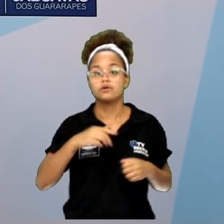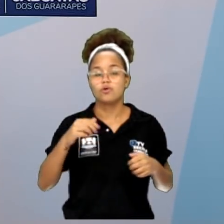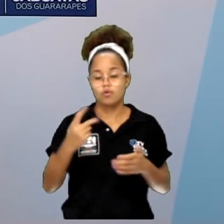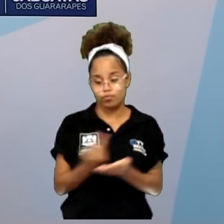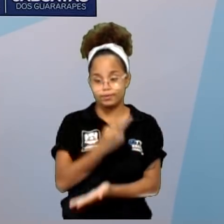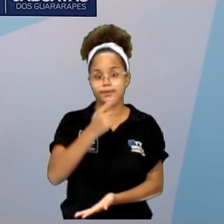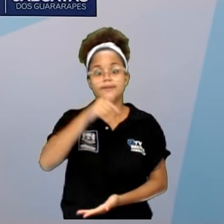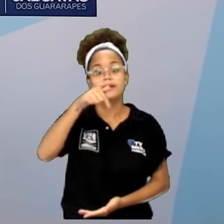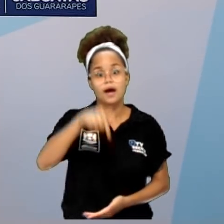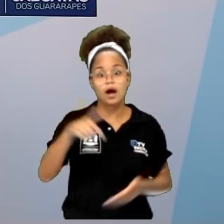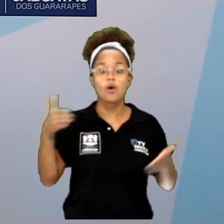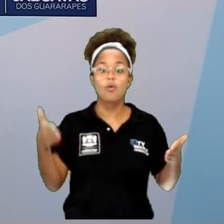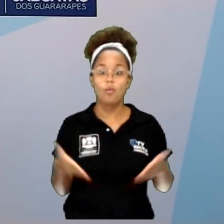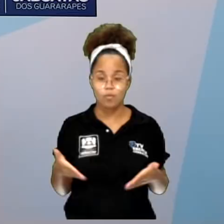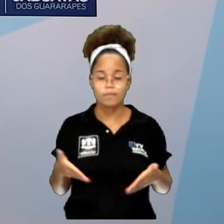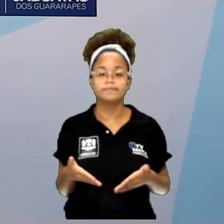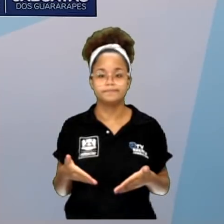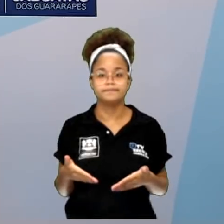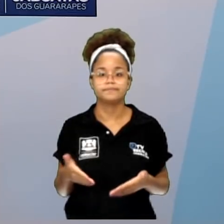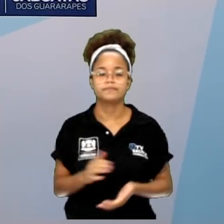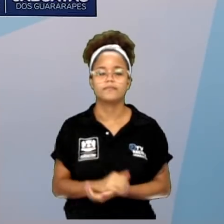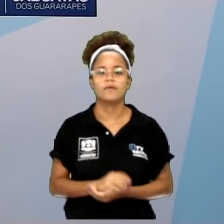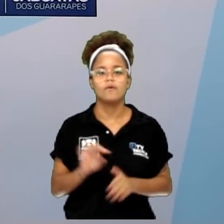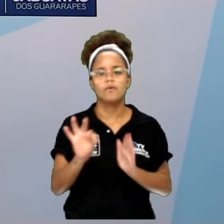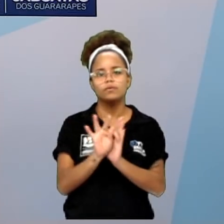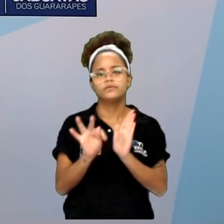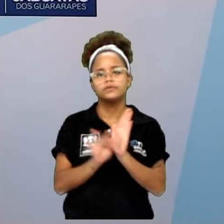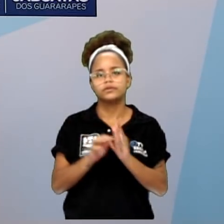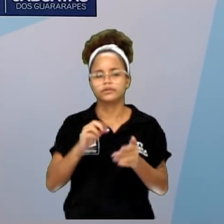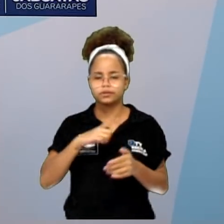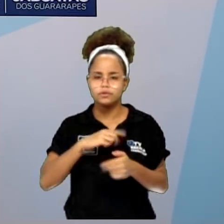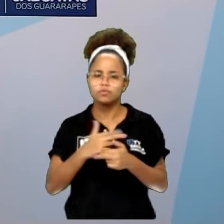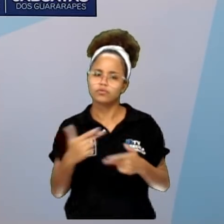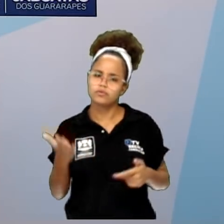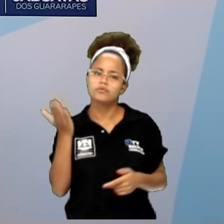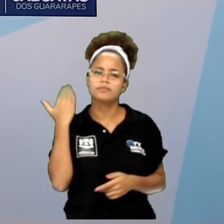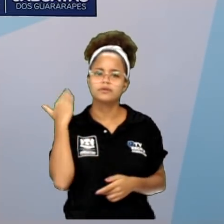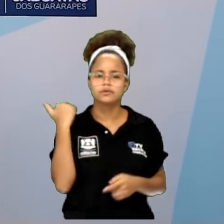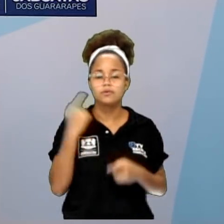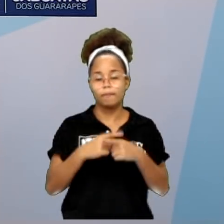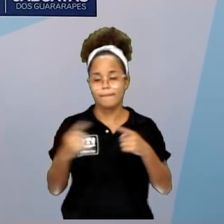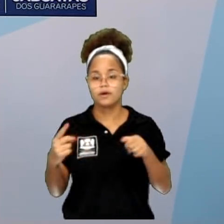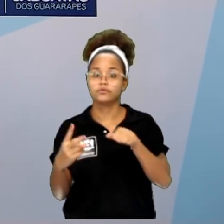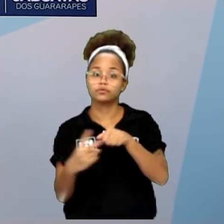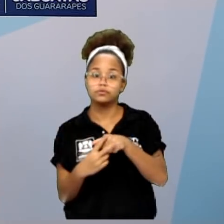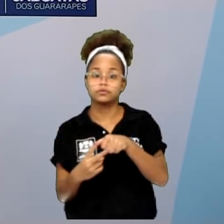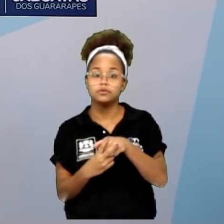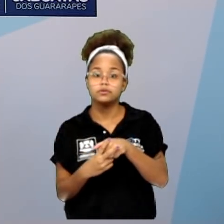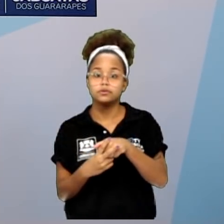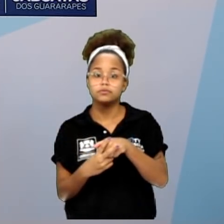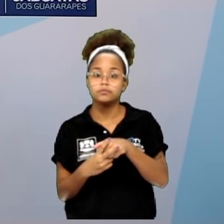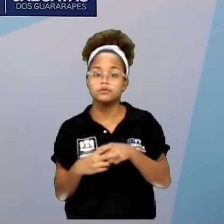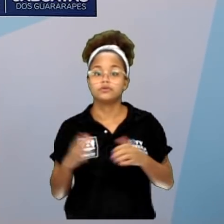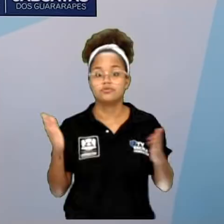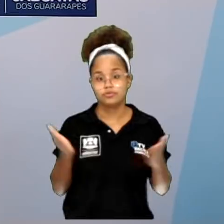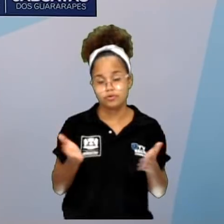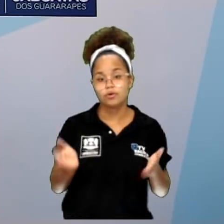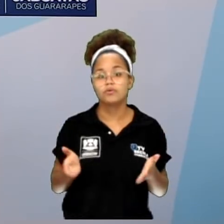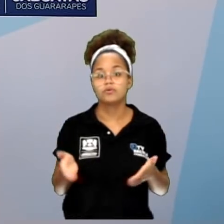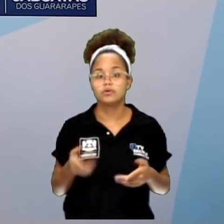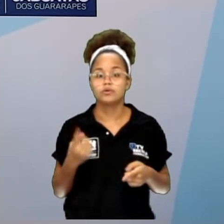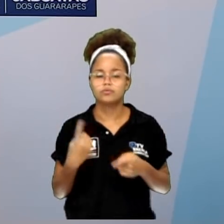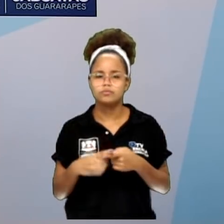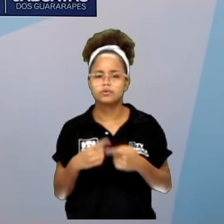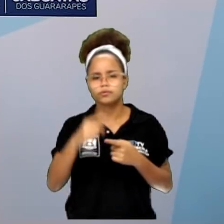do indicativo. Apesar do texto trazer ações do passado, mas a colocação do verbo aí está no presente, né? Falando que